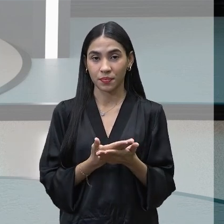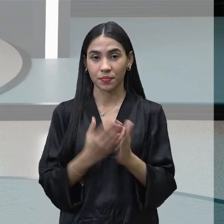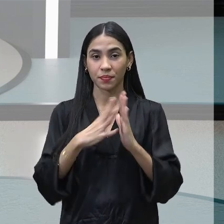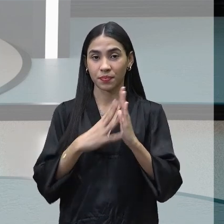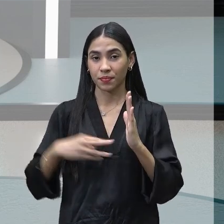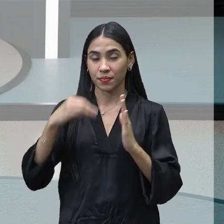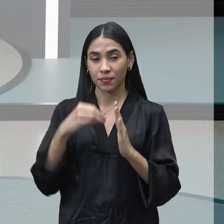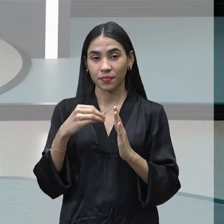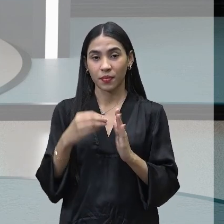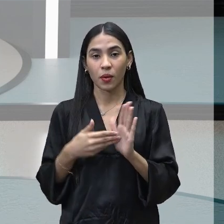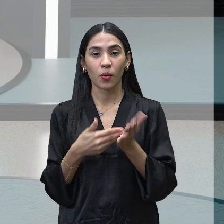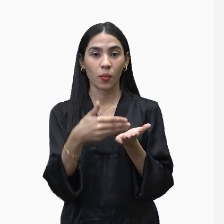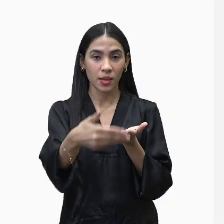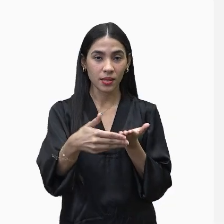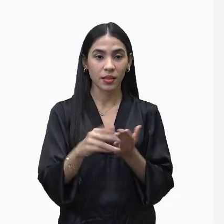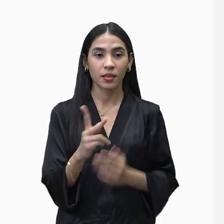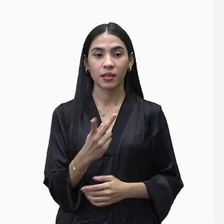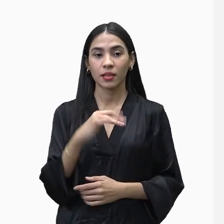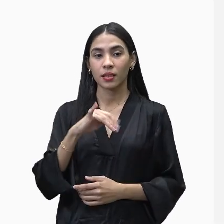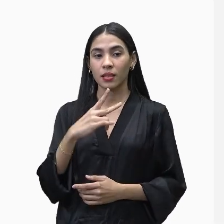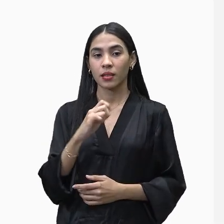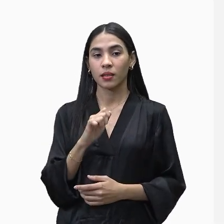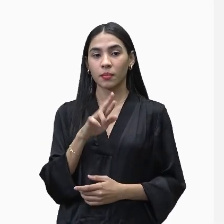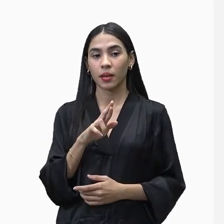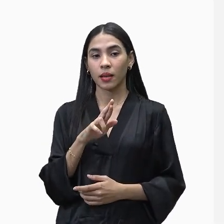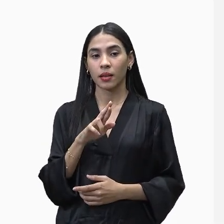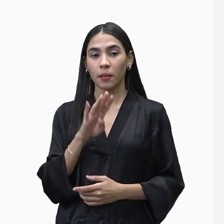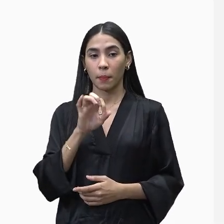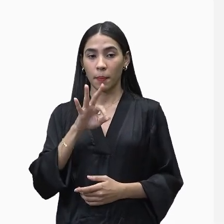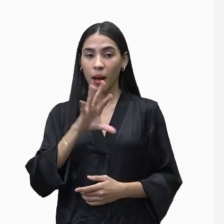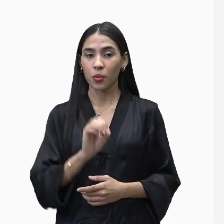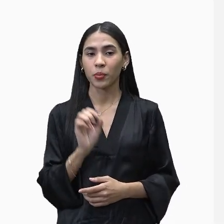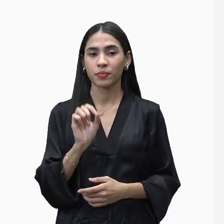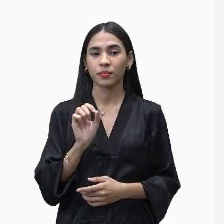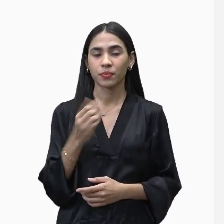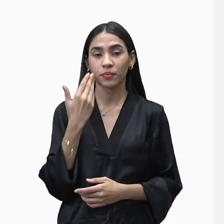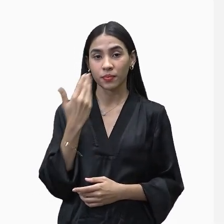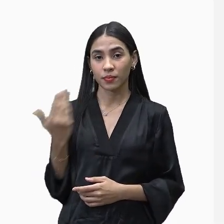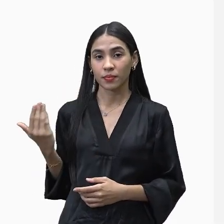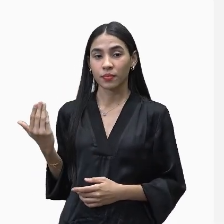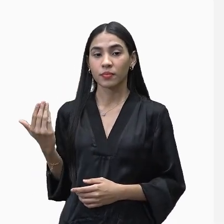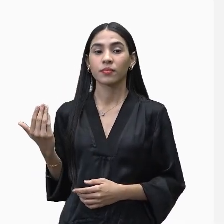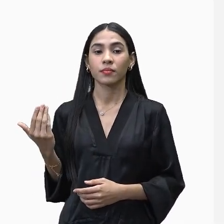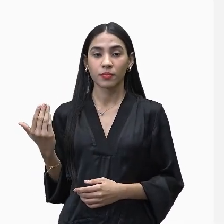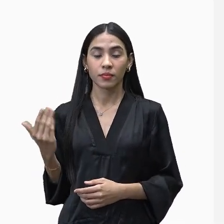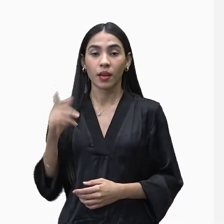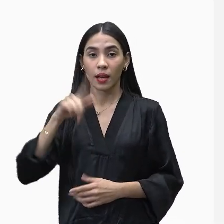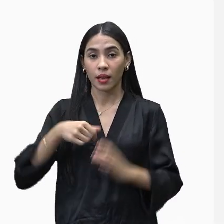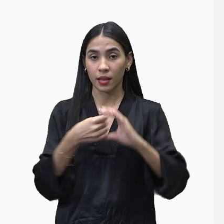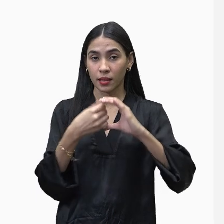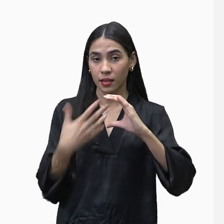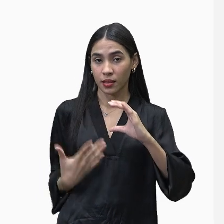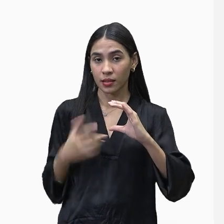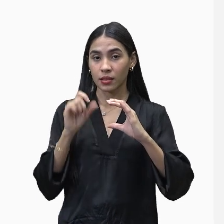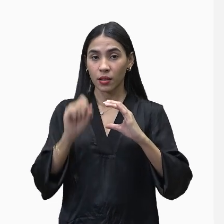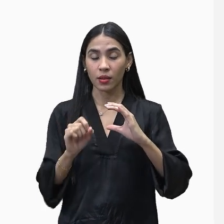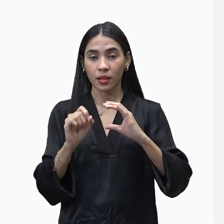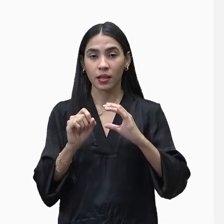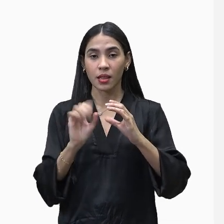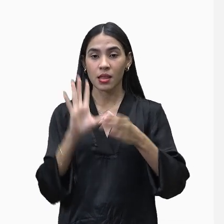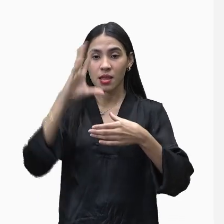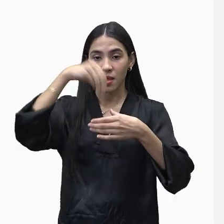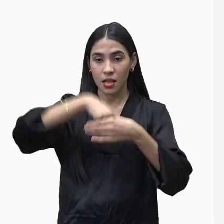figuras, começando pelo hipérbato. O que é o hipérbato, gente? O hipérbato se caracteriza pela